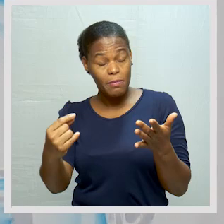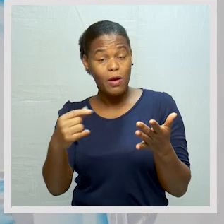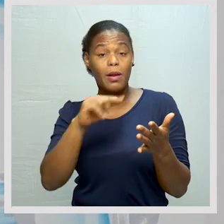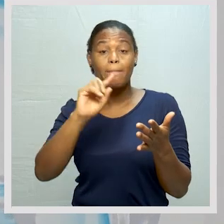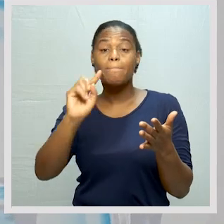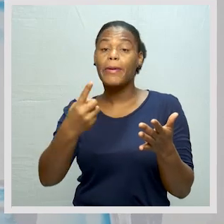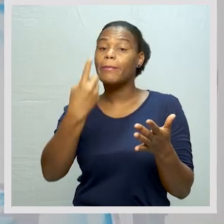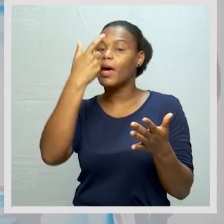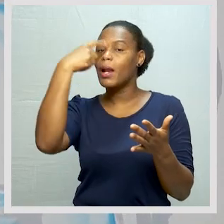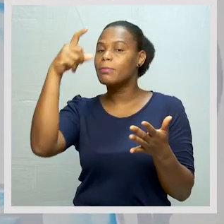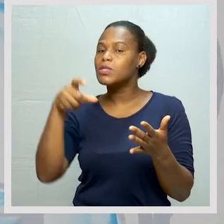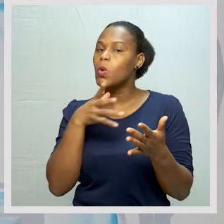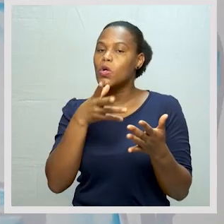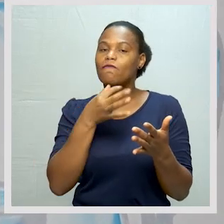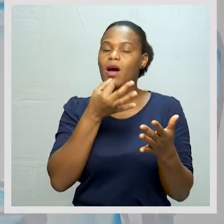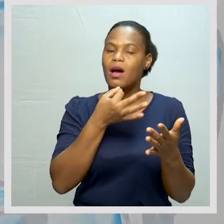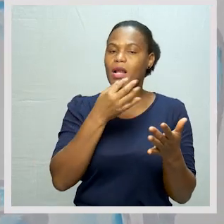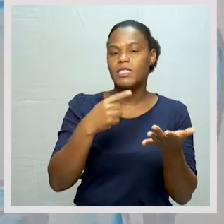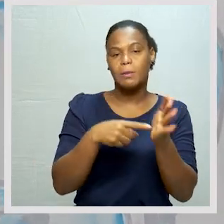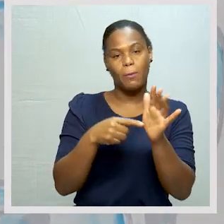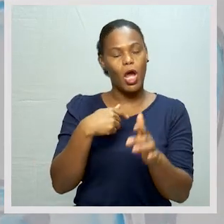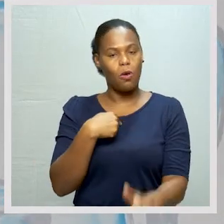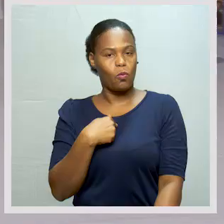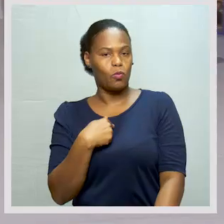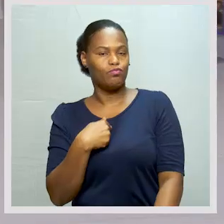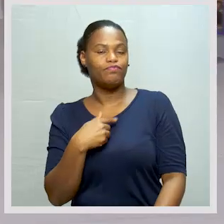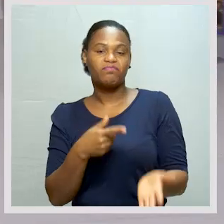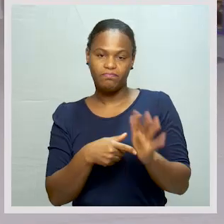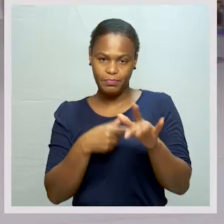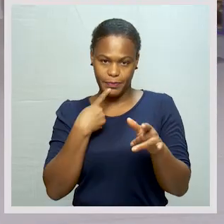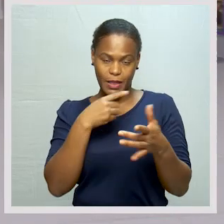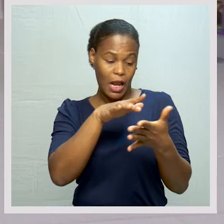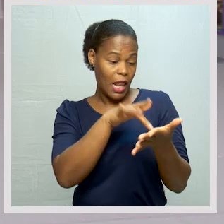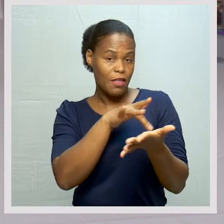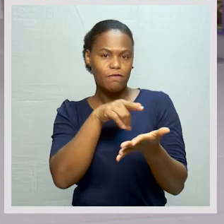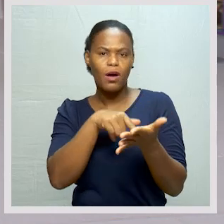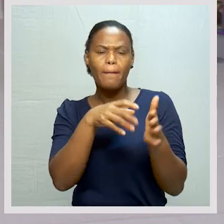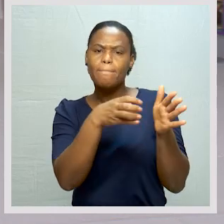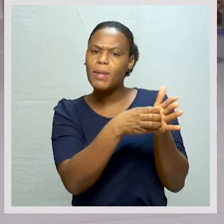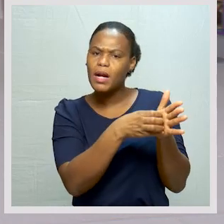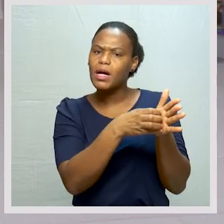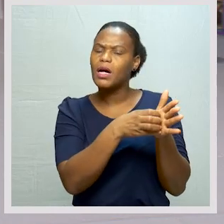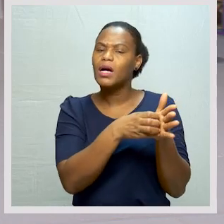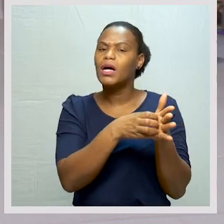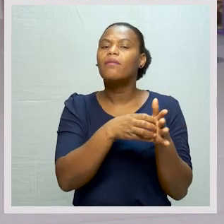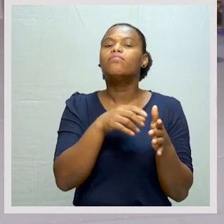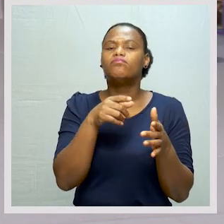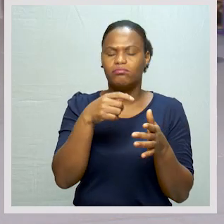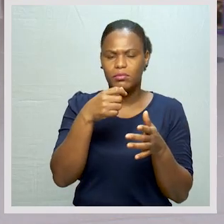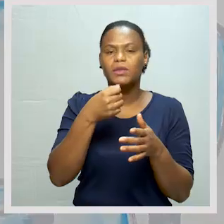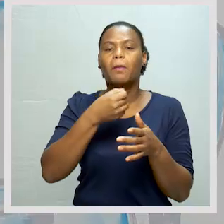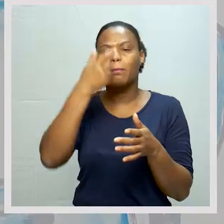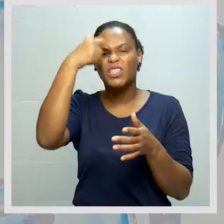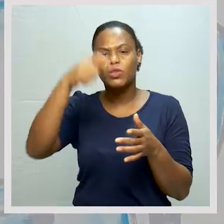verbos e os determinantes na primeira pessoa. Aqui no vosso manual, no segundo parágrafo, temos uma marca de narador